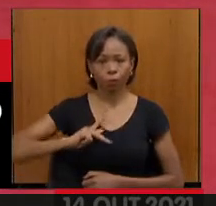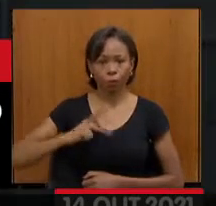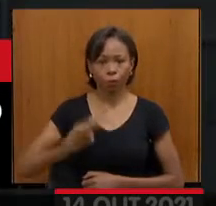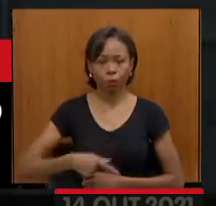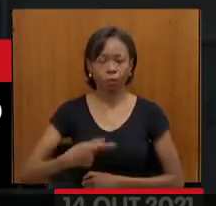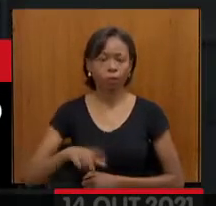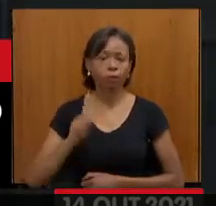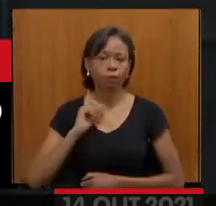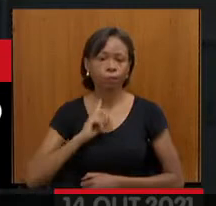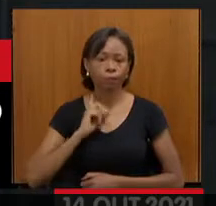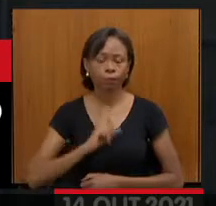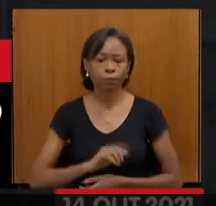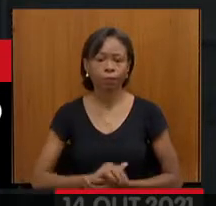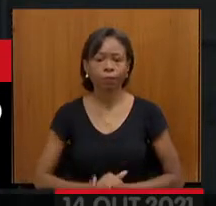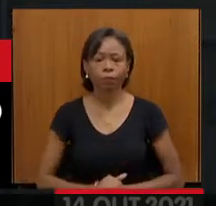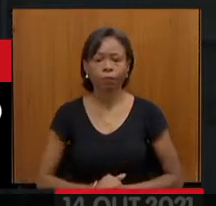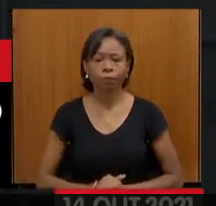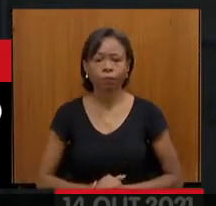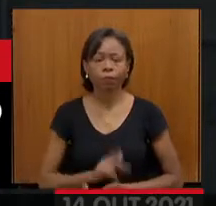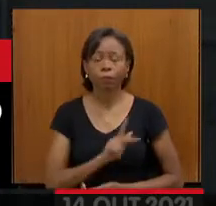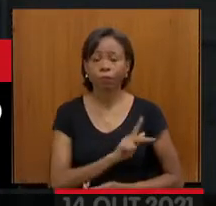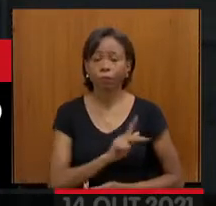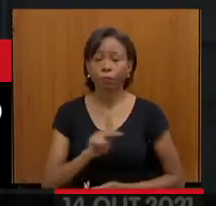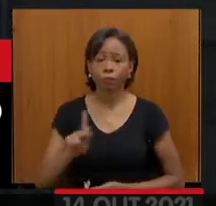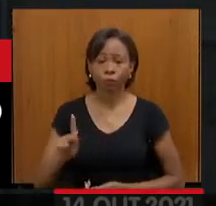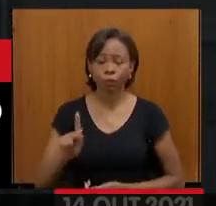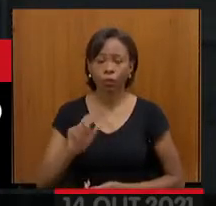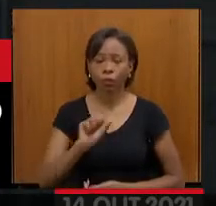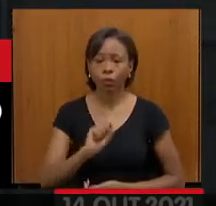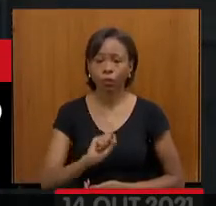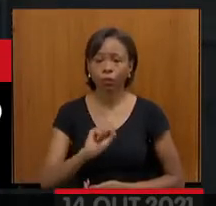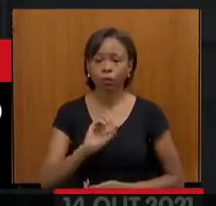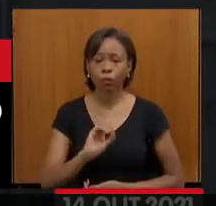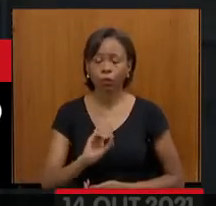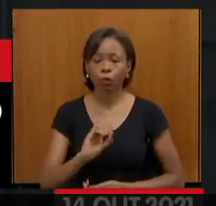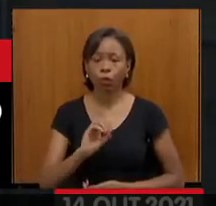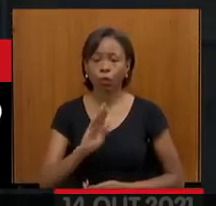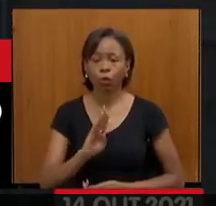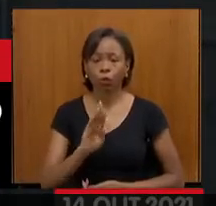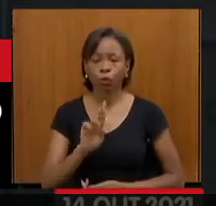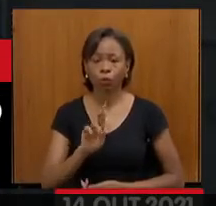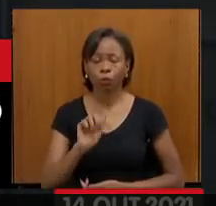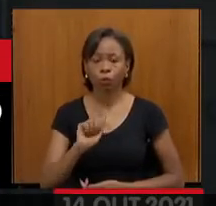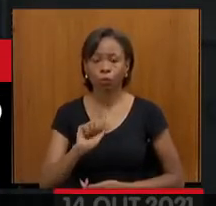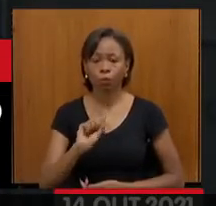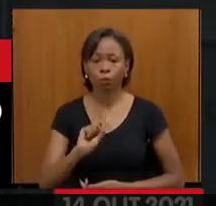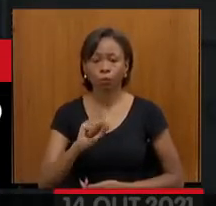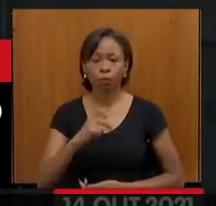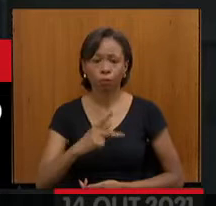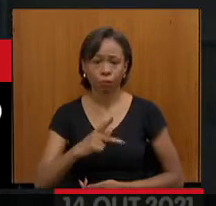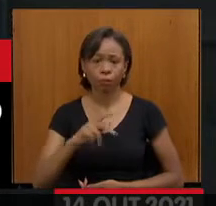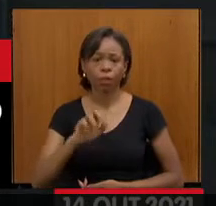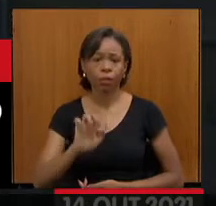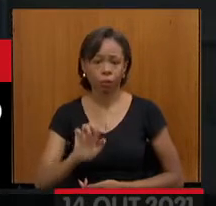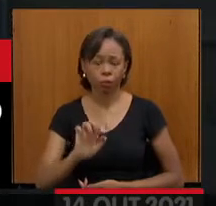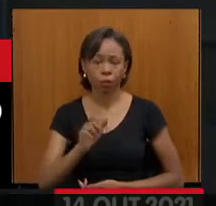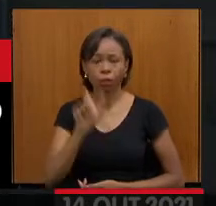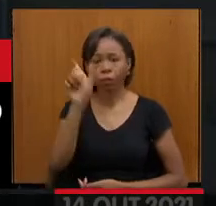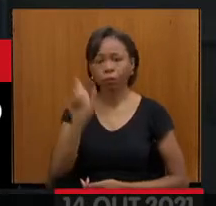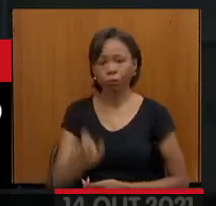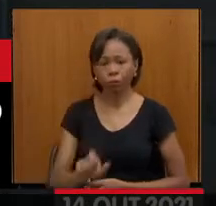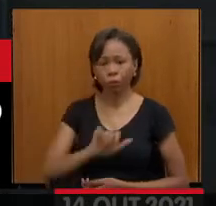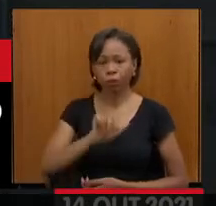Senhor presidente da SOBRASP, Sociedade Brasileira para a Qualidade do Cuidado e Segurança do Paciente, senhor